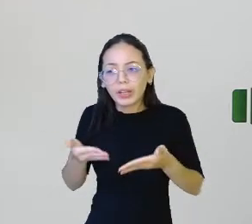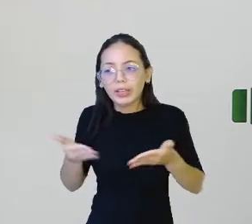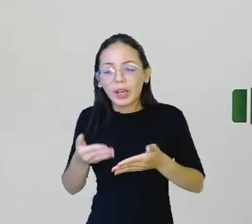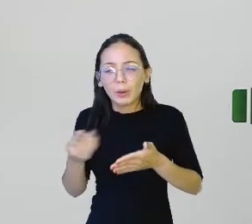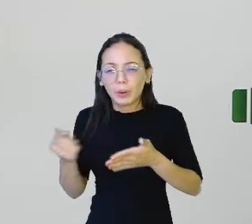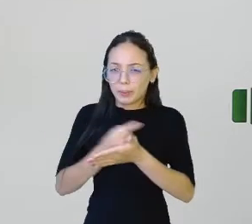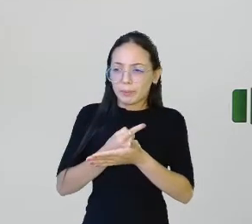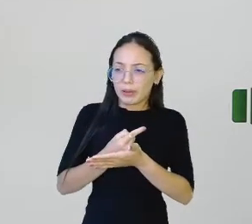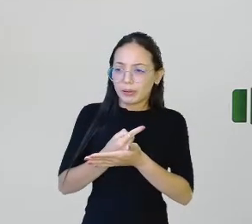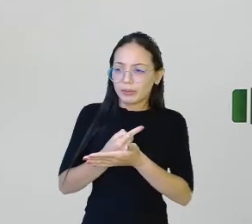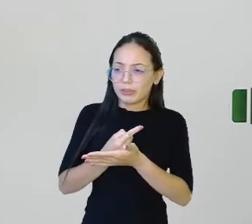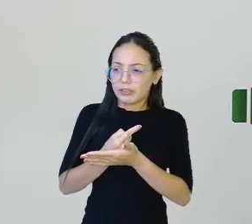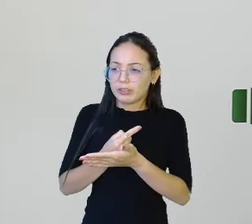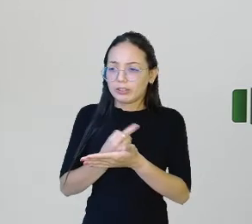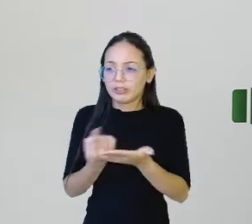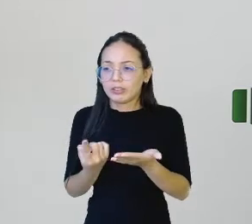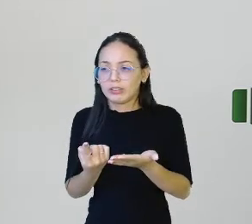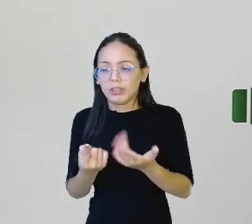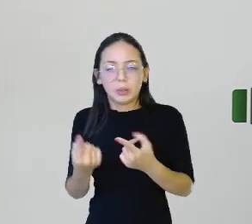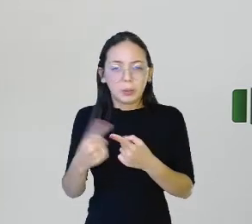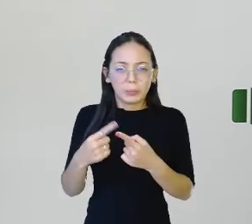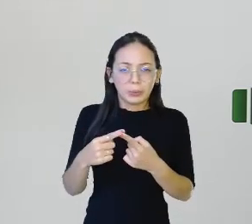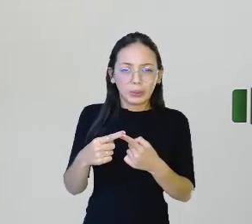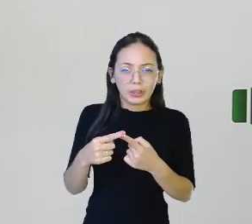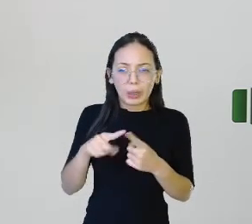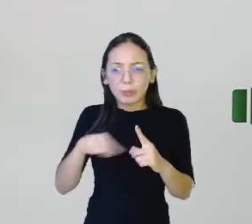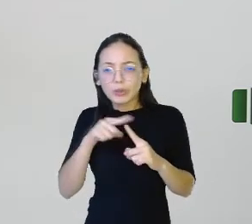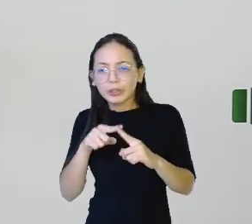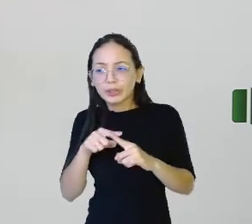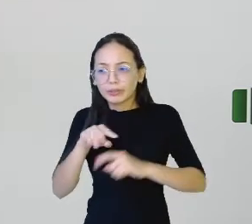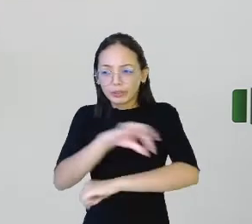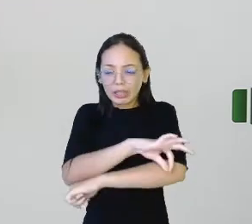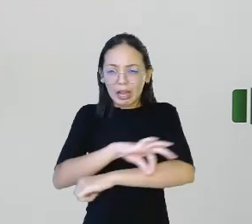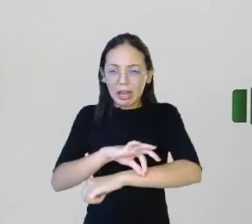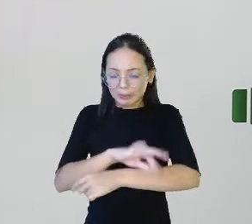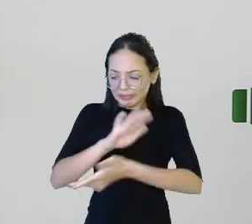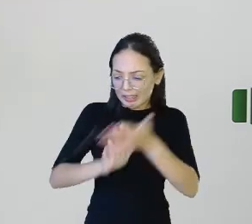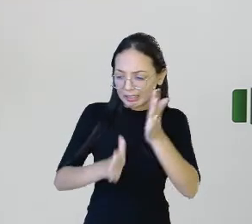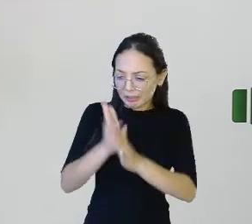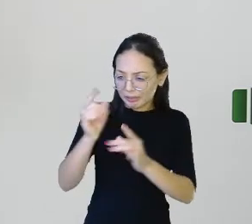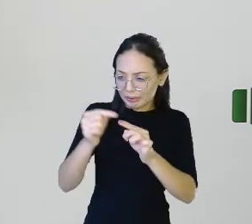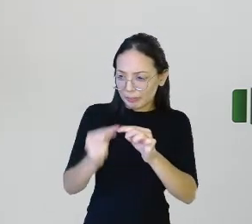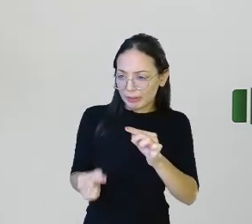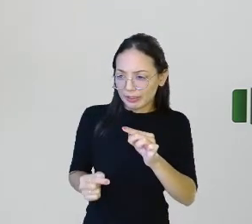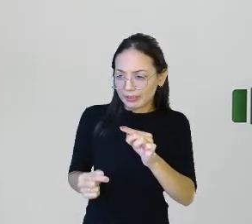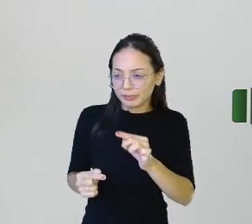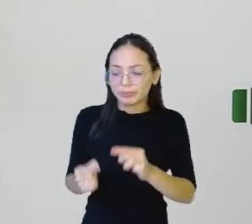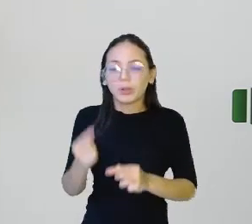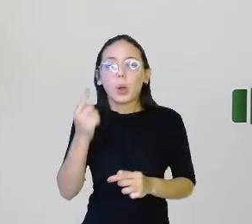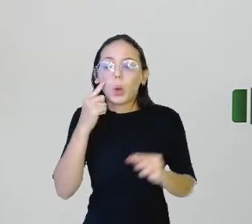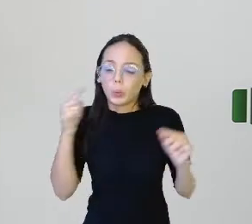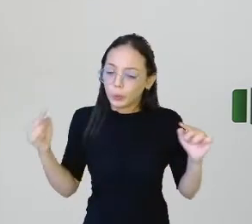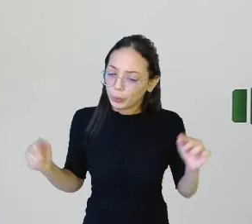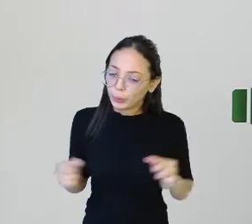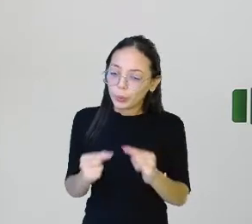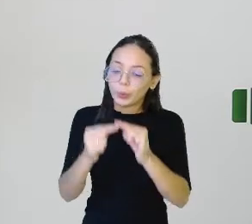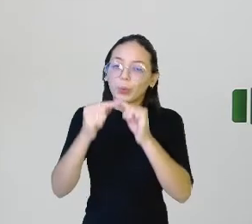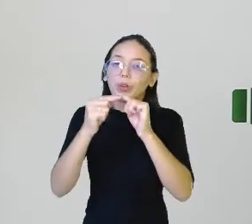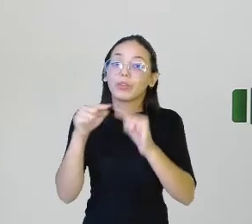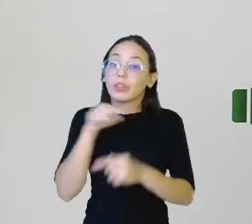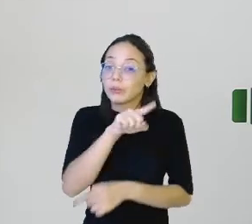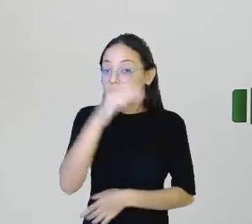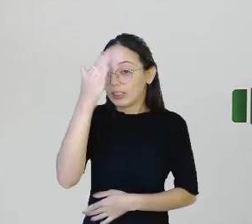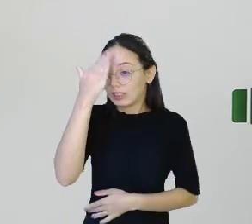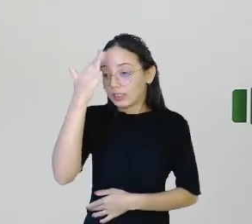me pergunta para que serve uma régua? Não tem nada a ver com a aula, tem tudo a ver e você vai